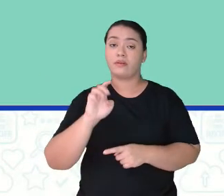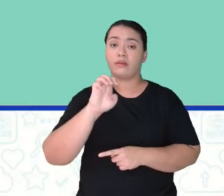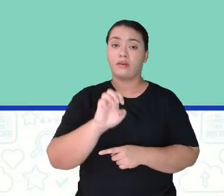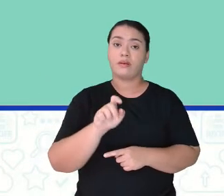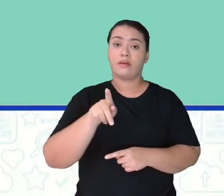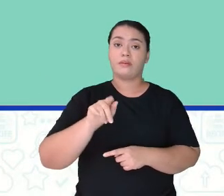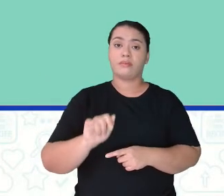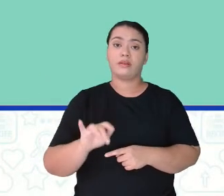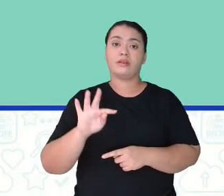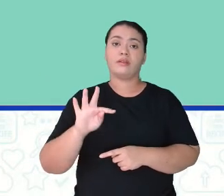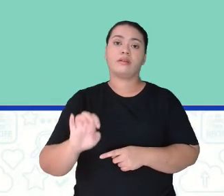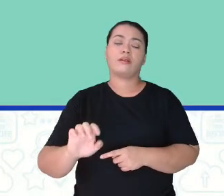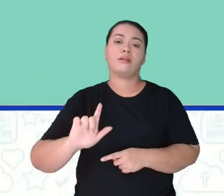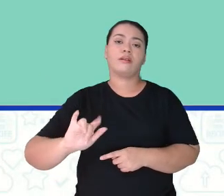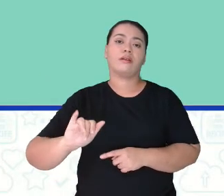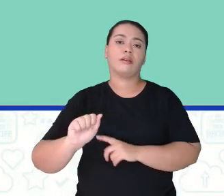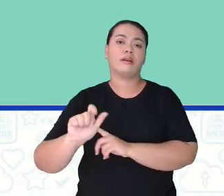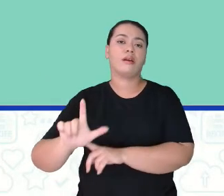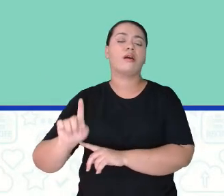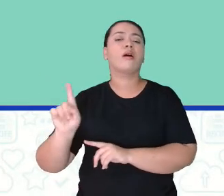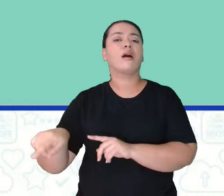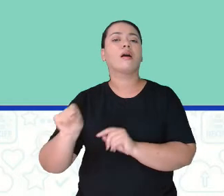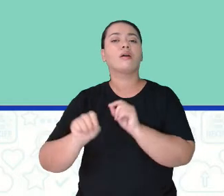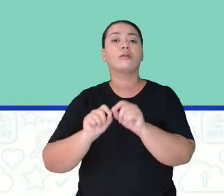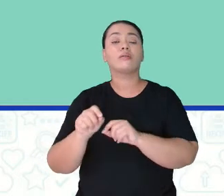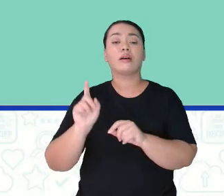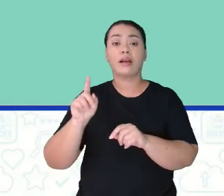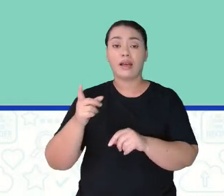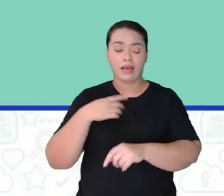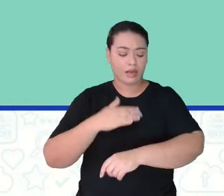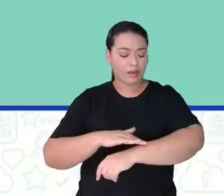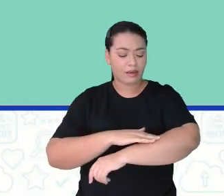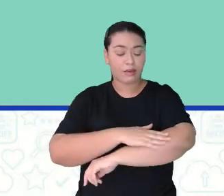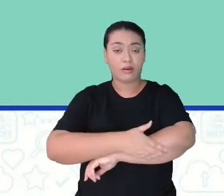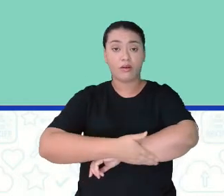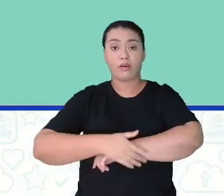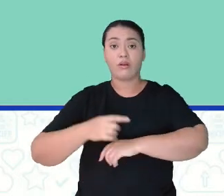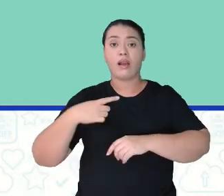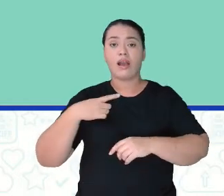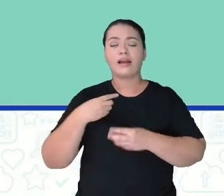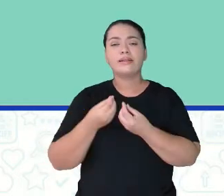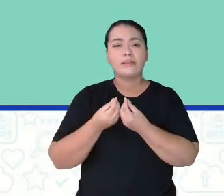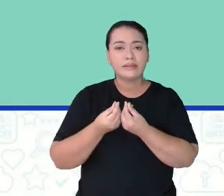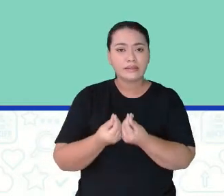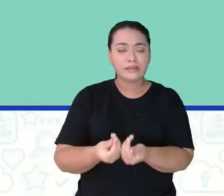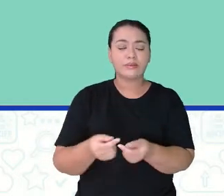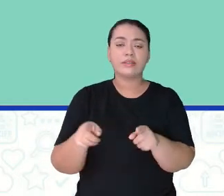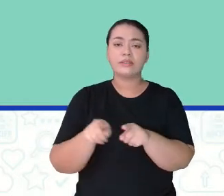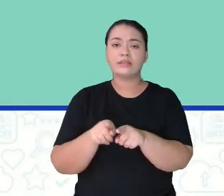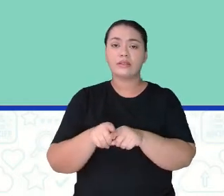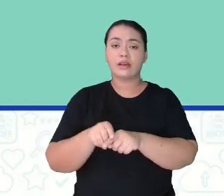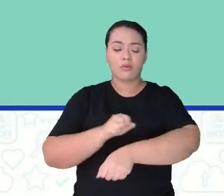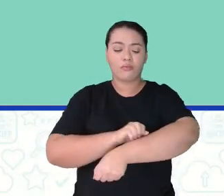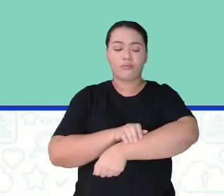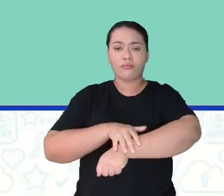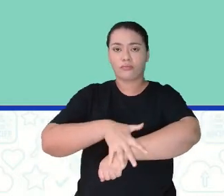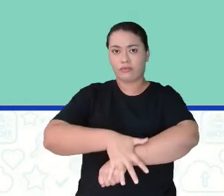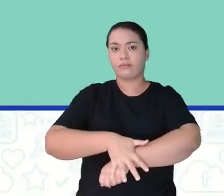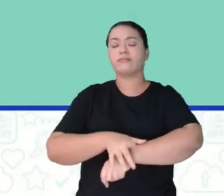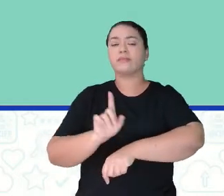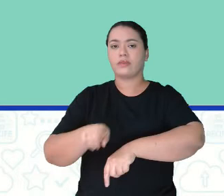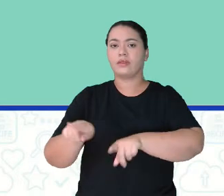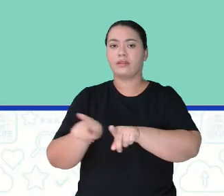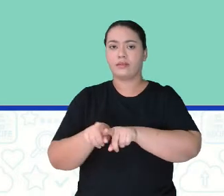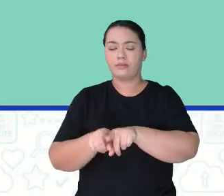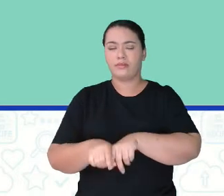é? Possui a função de tecido de revestimento do corpo, sensibilidade e secreção de substância.